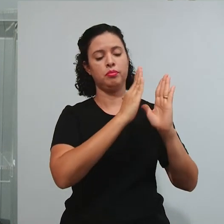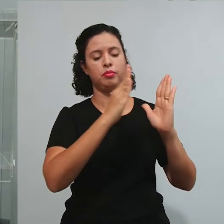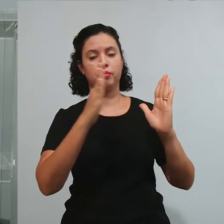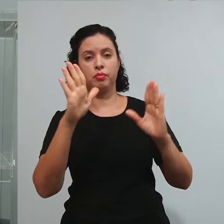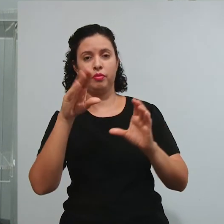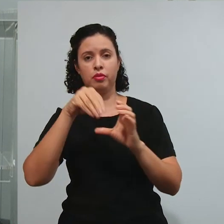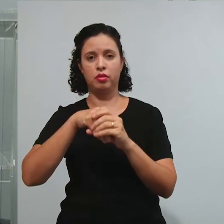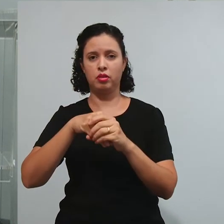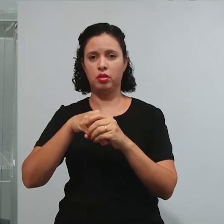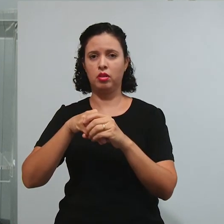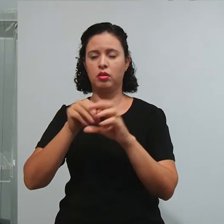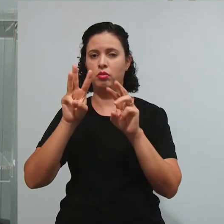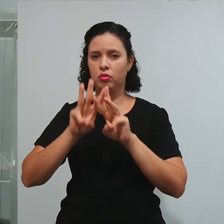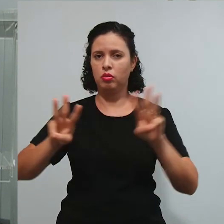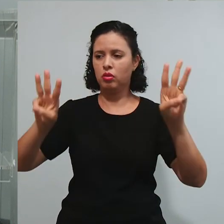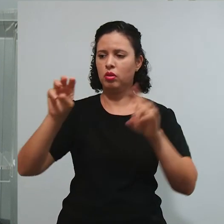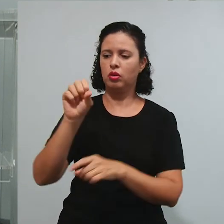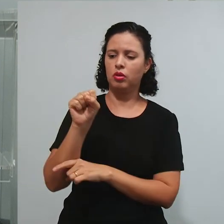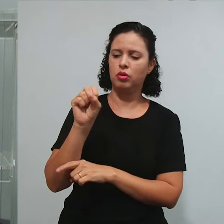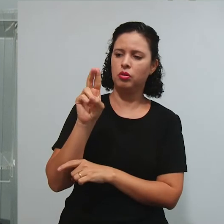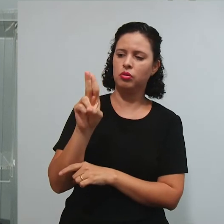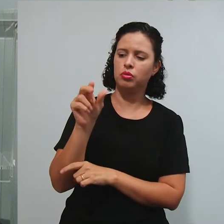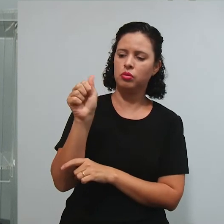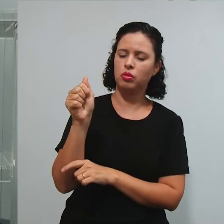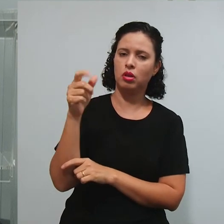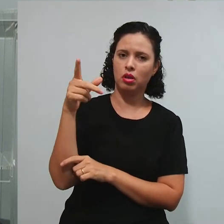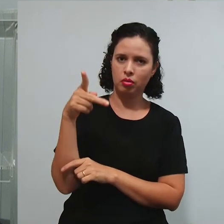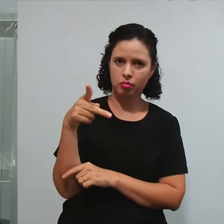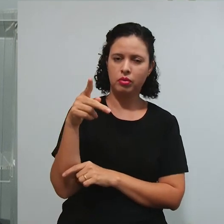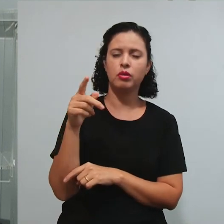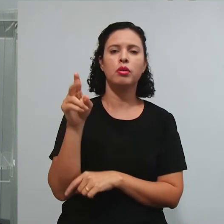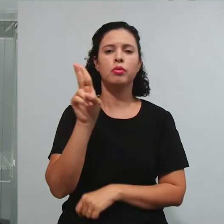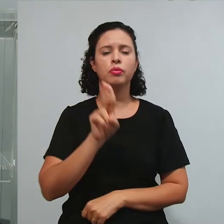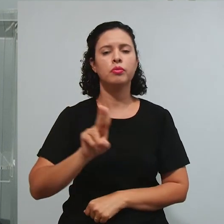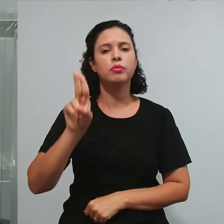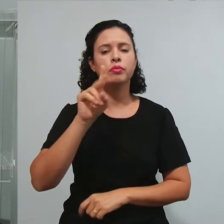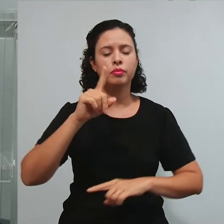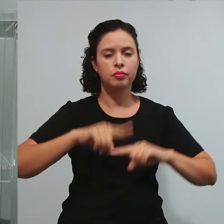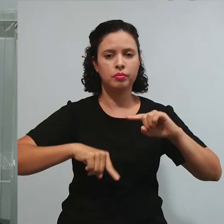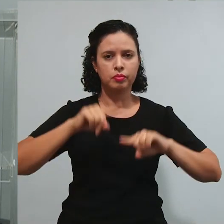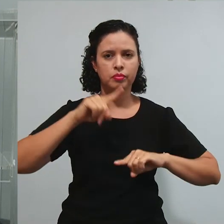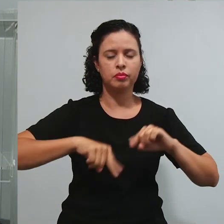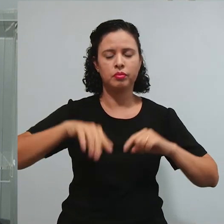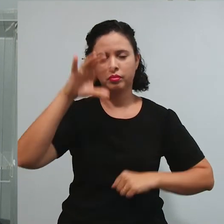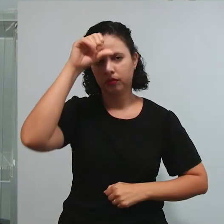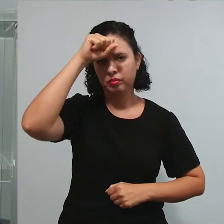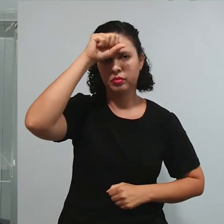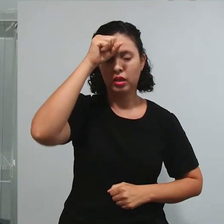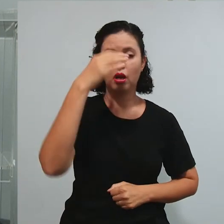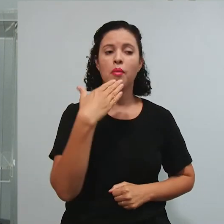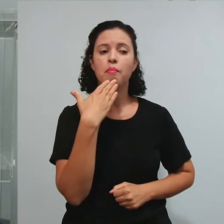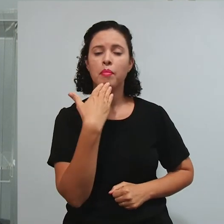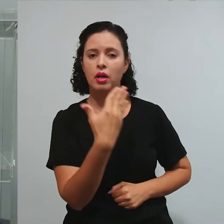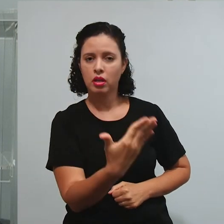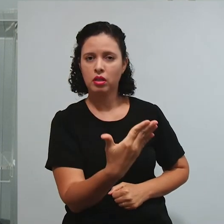podem estar utilizando esse material para se informar. Peçam a ajuda dos